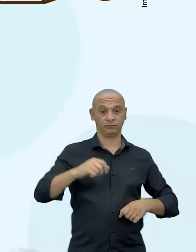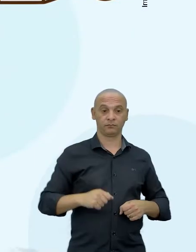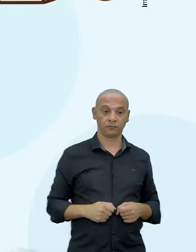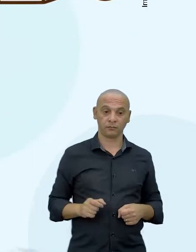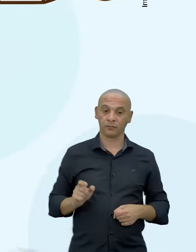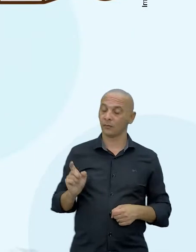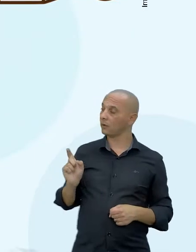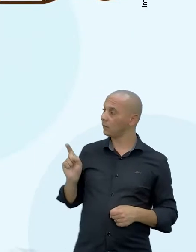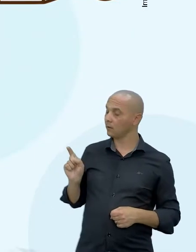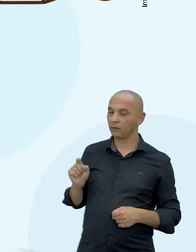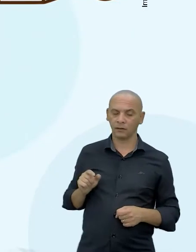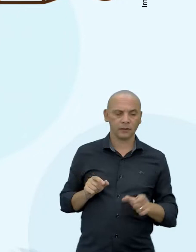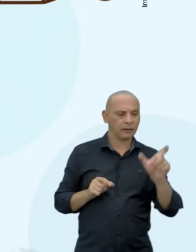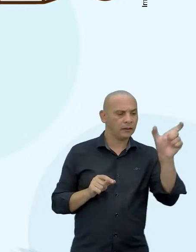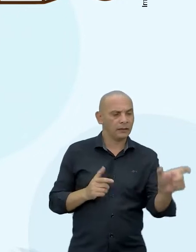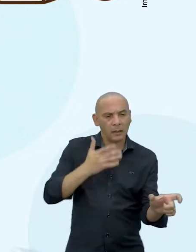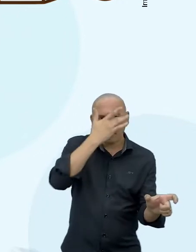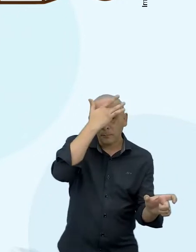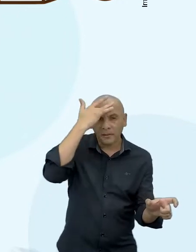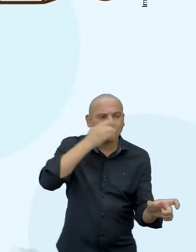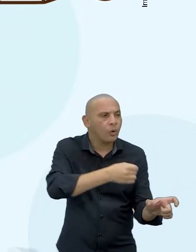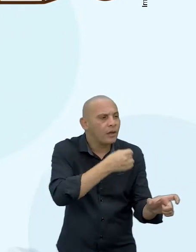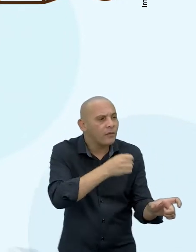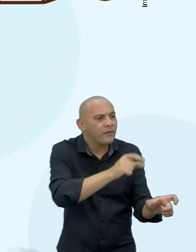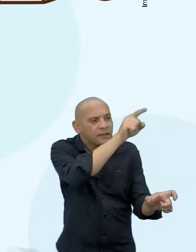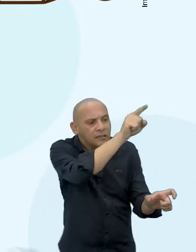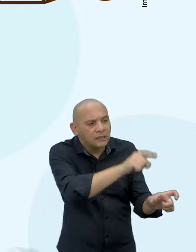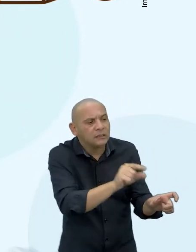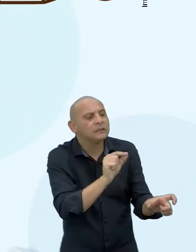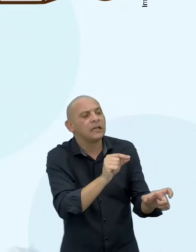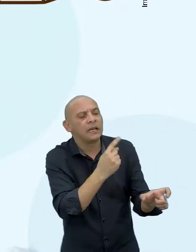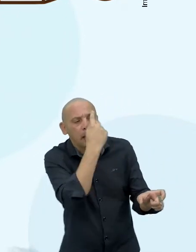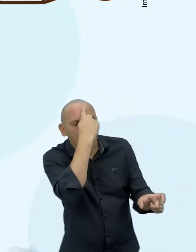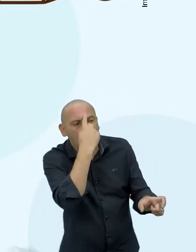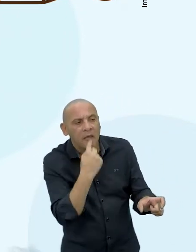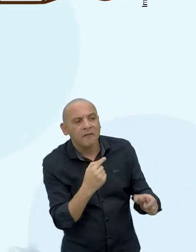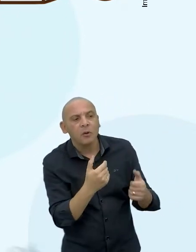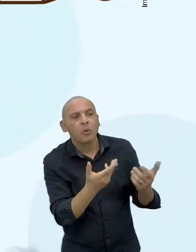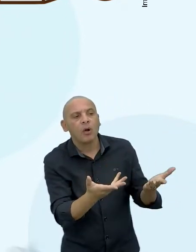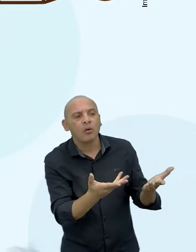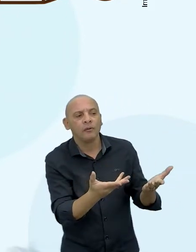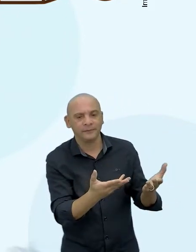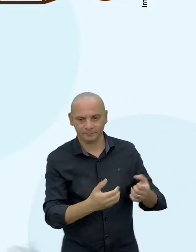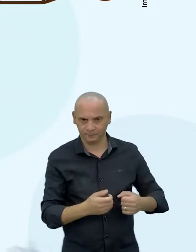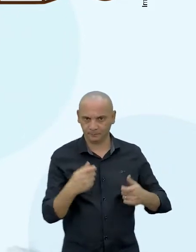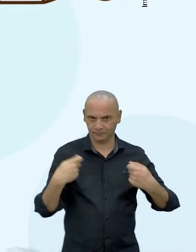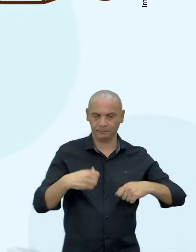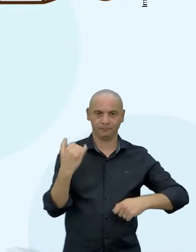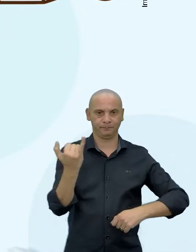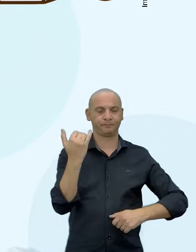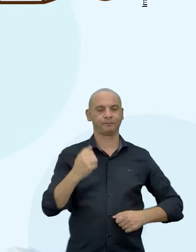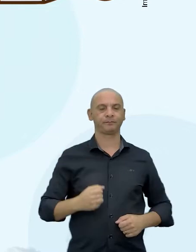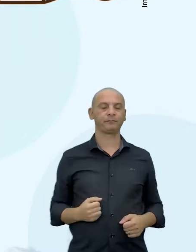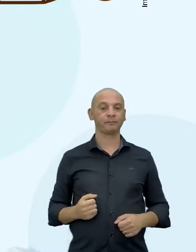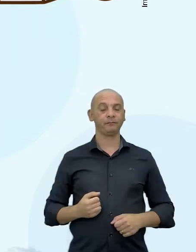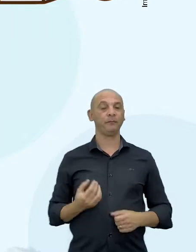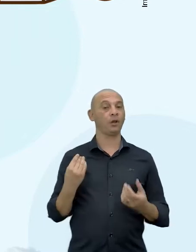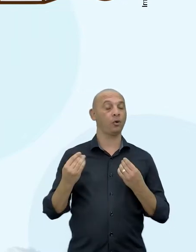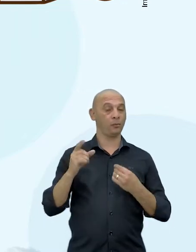prova ou de apoio aí para você, né? Levantamento do perfil das pessoas que